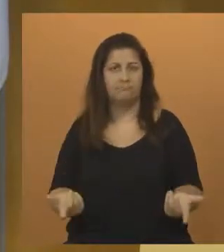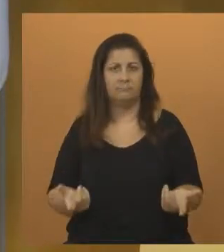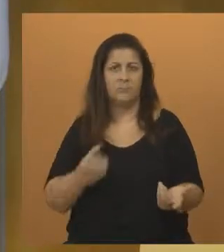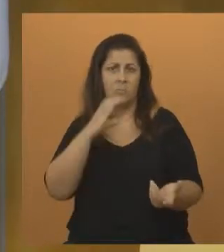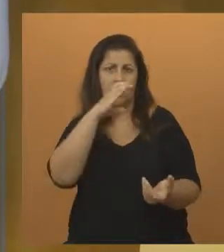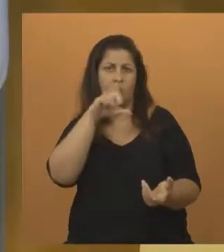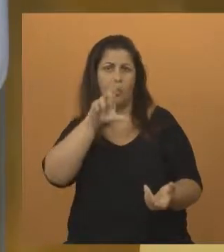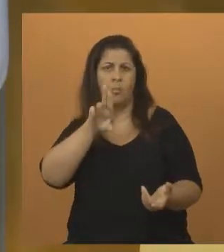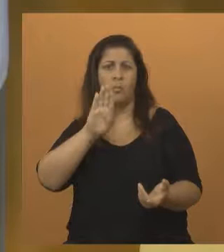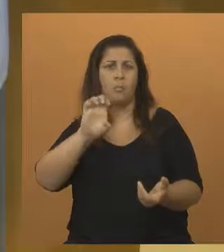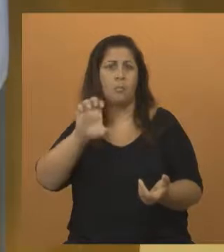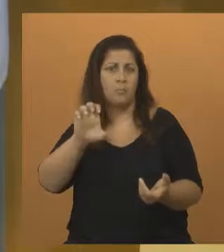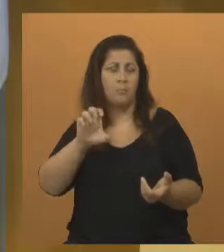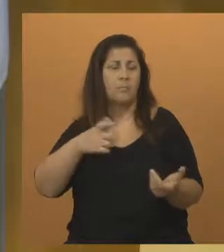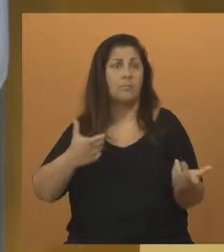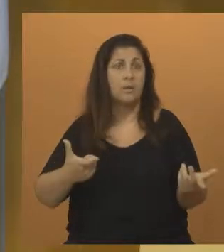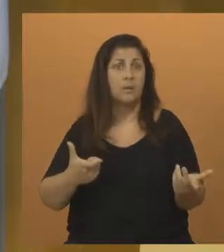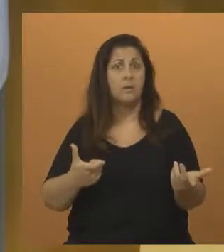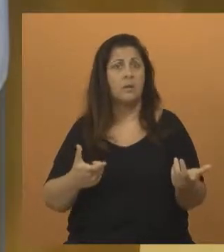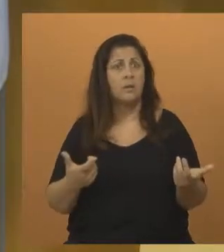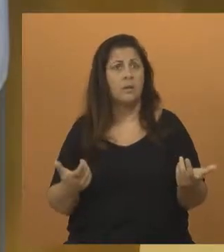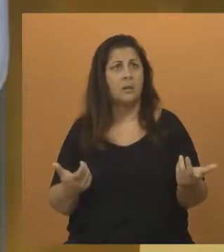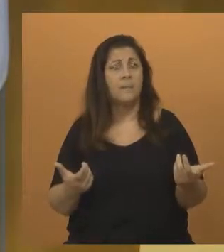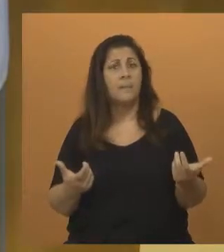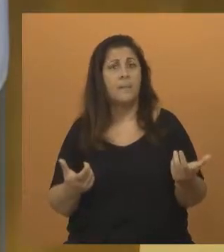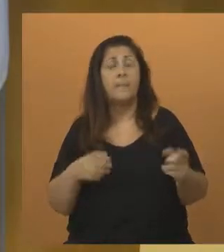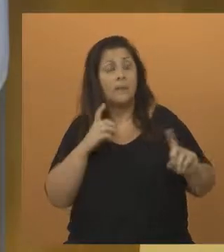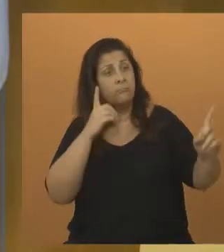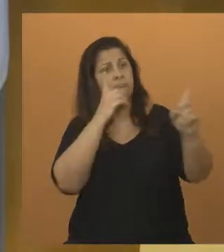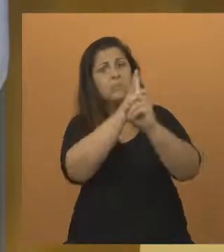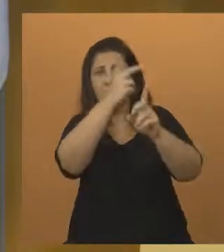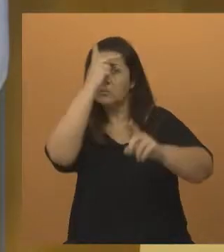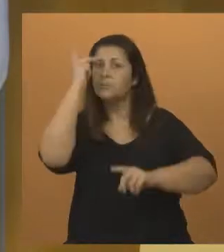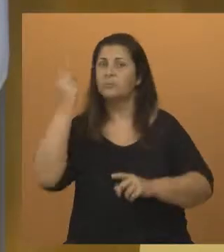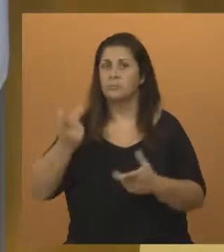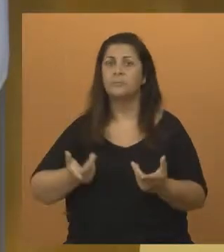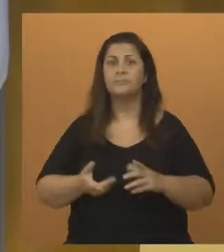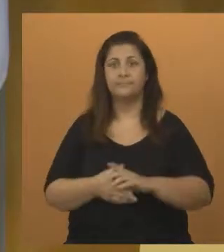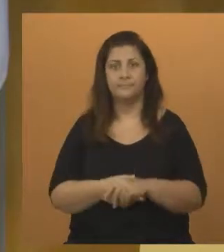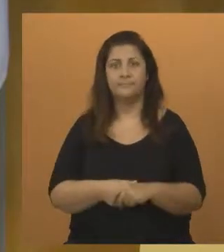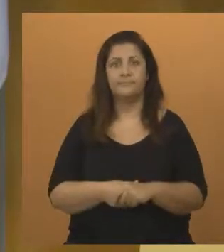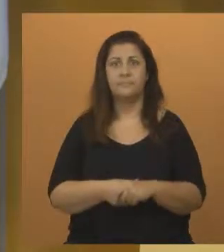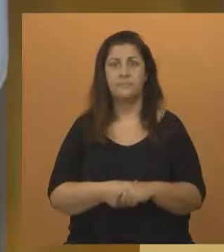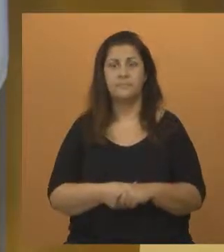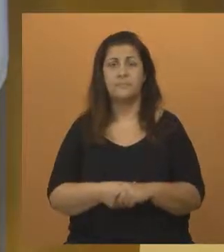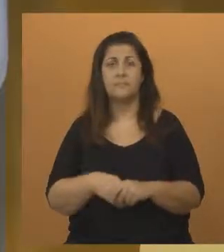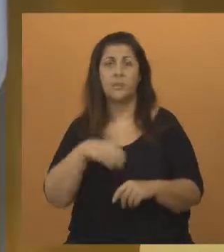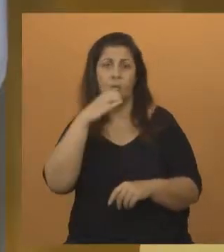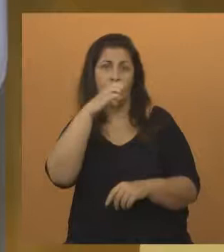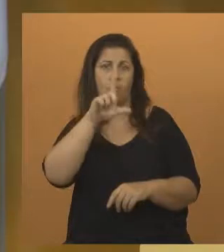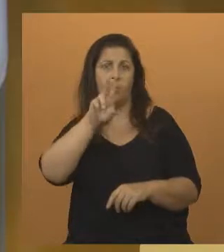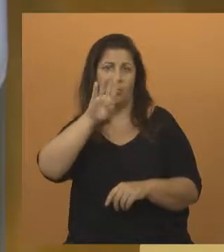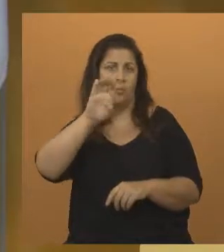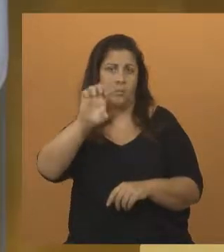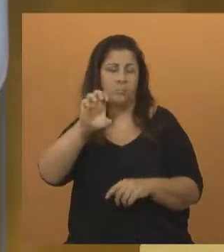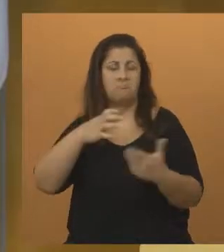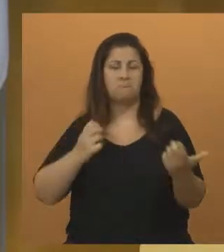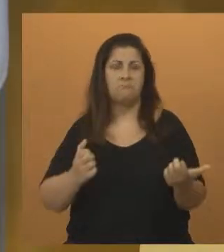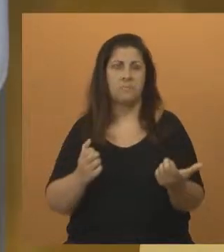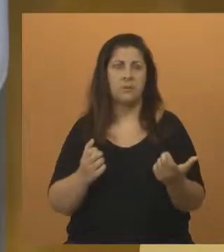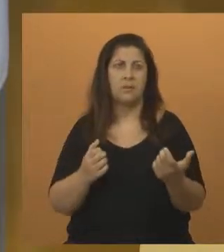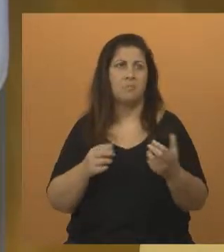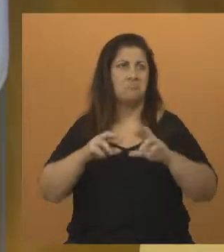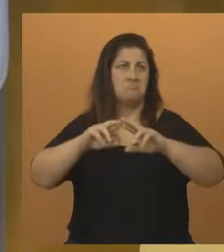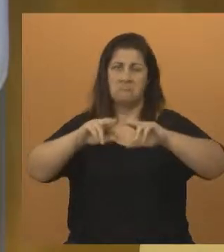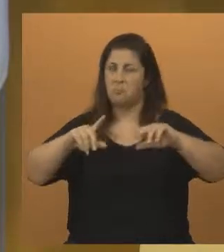eram referências para o encontro de pessoas. O clube, e aí você pode estender a